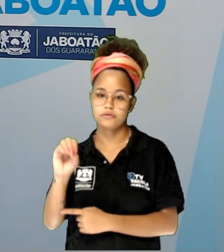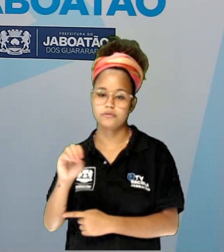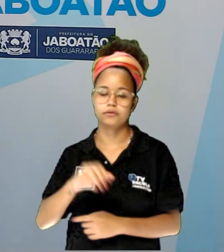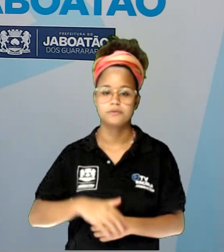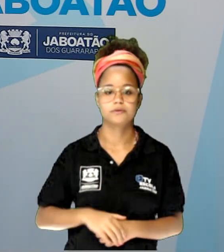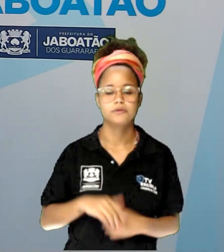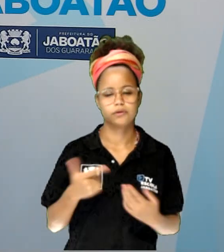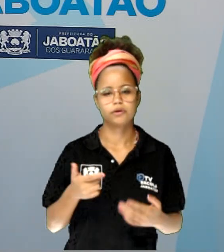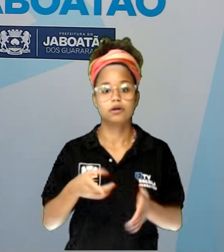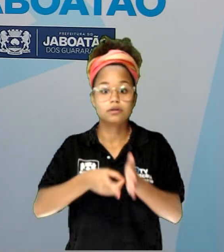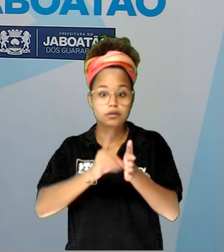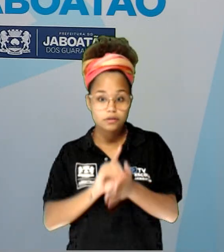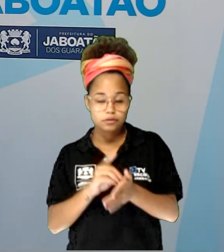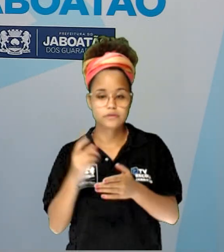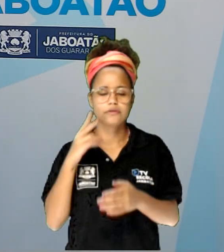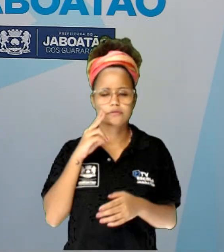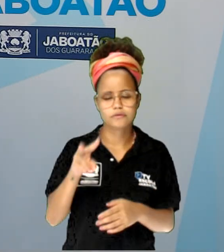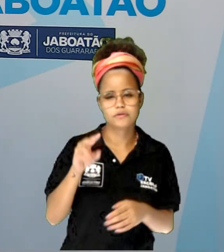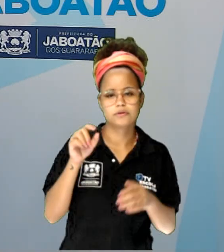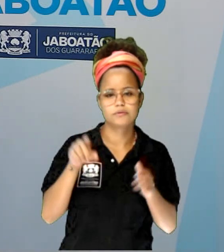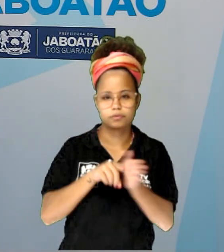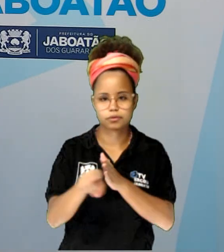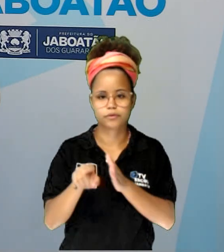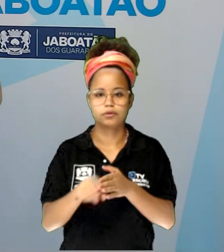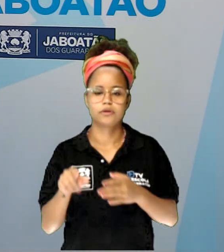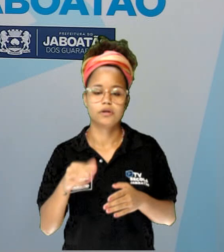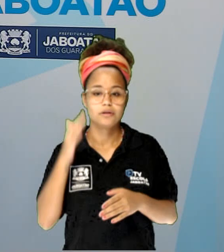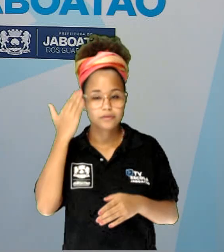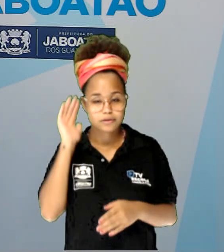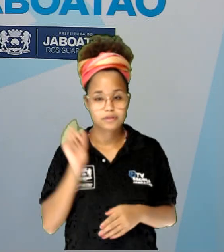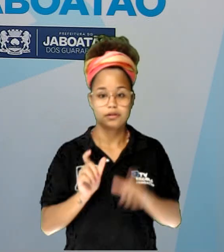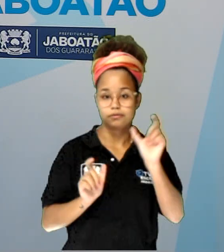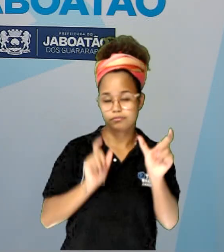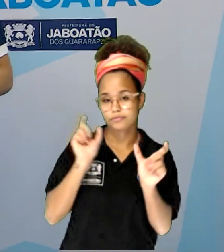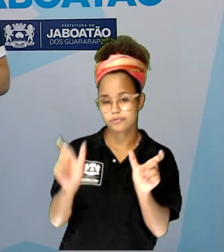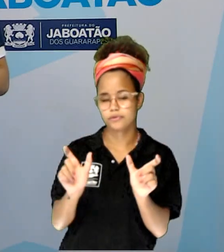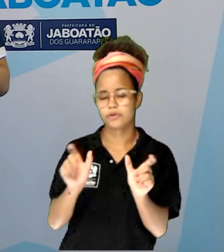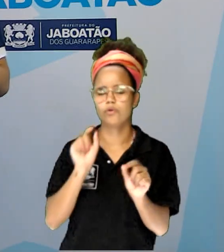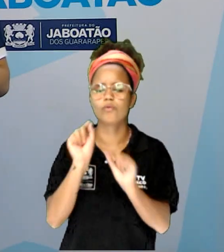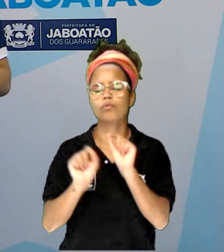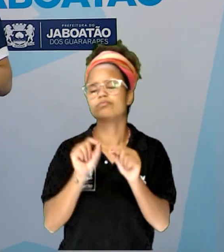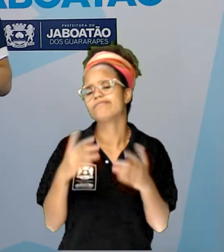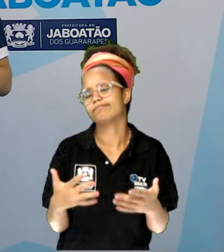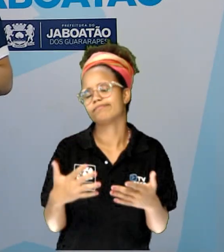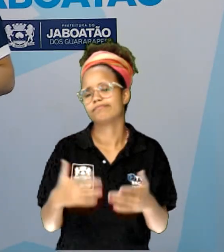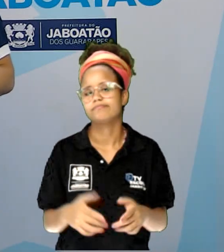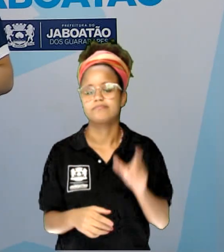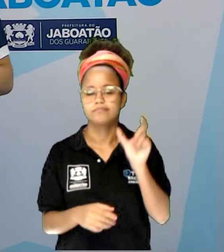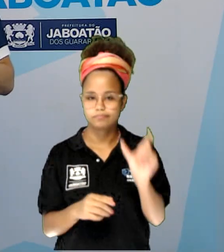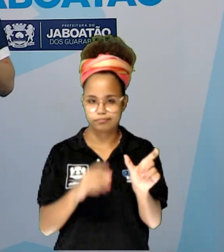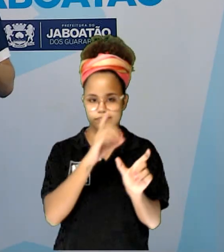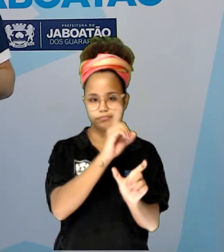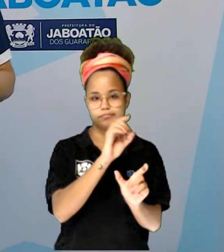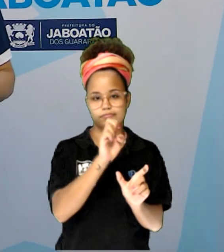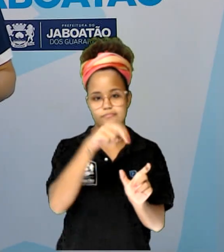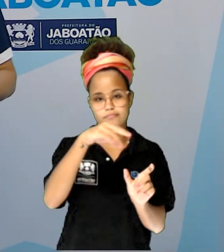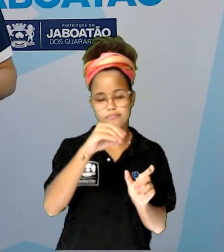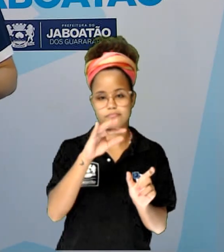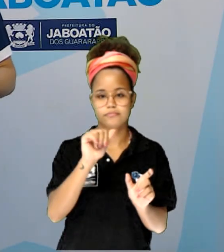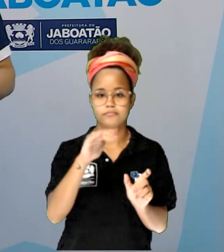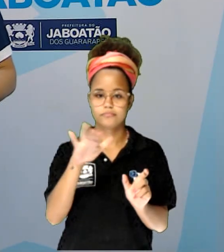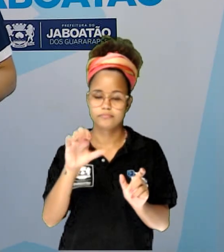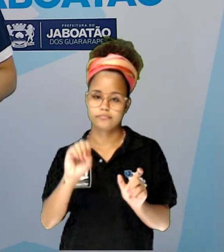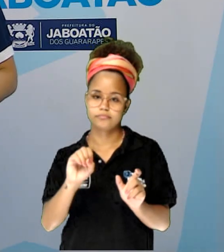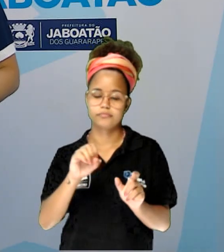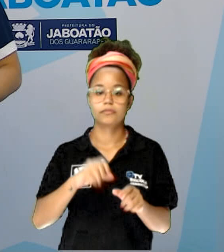denotação e a conotação podem ser entendidas de forma muito simples como a denotação sendo o sentido real